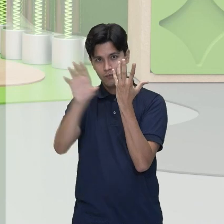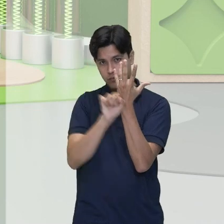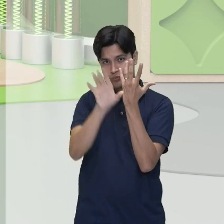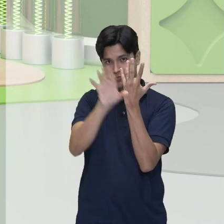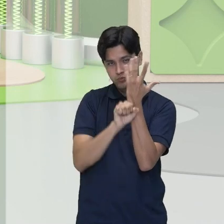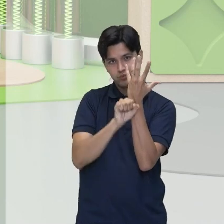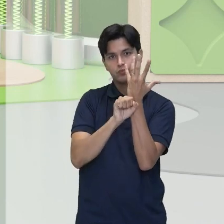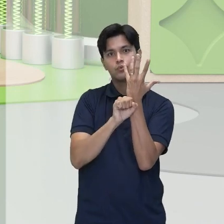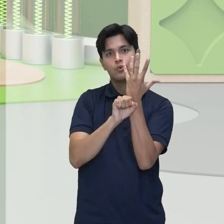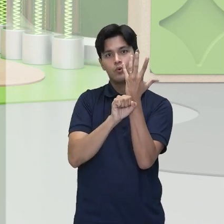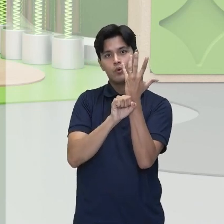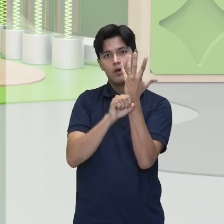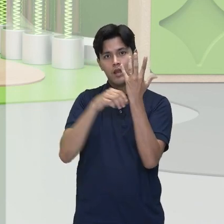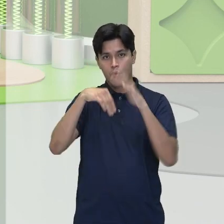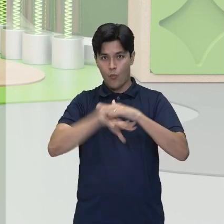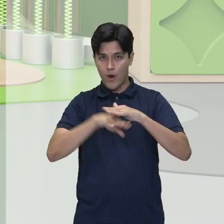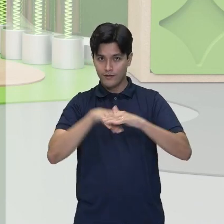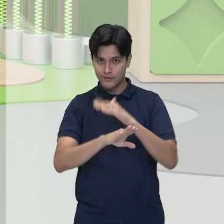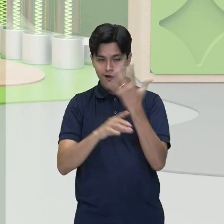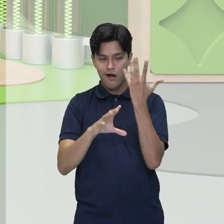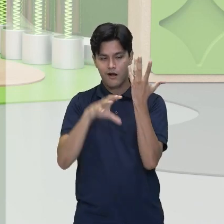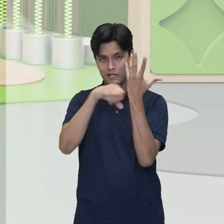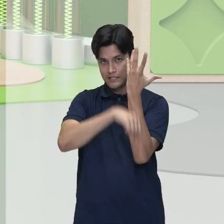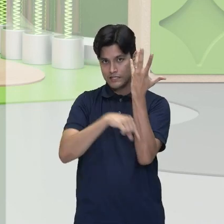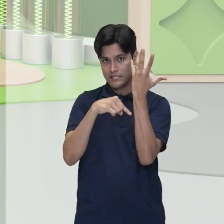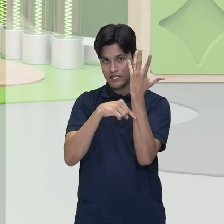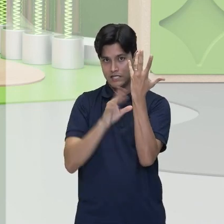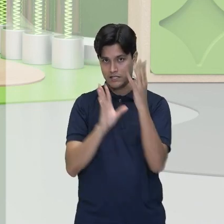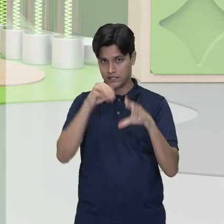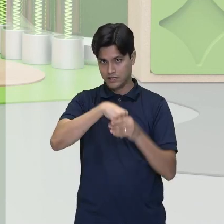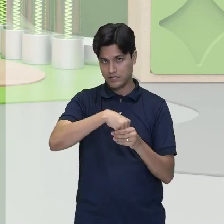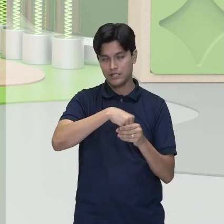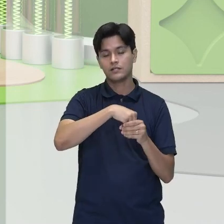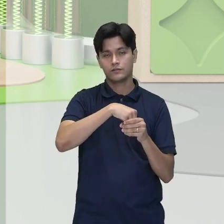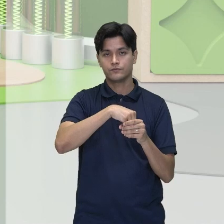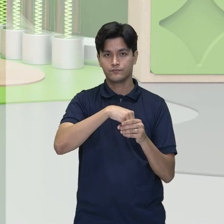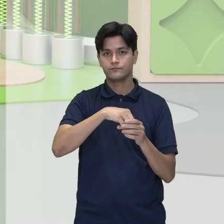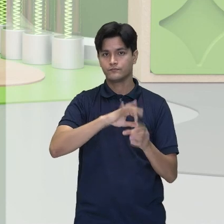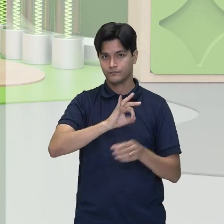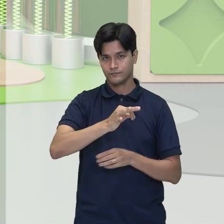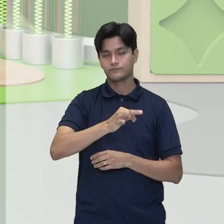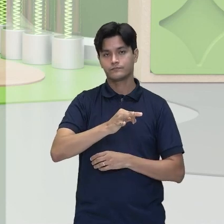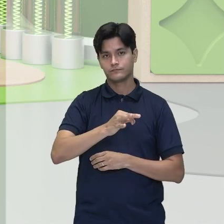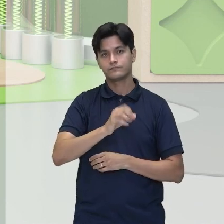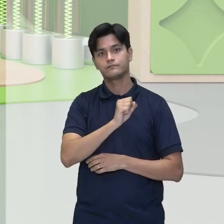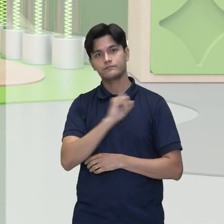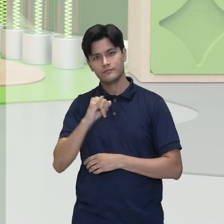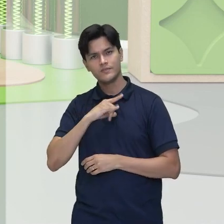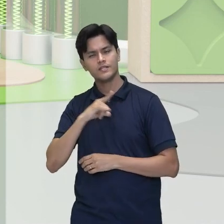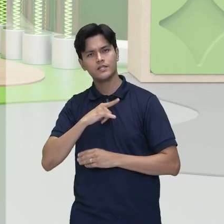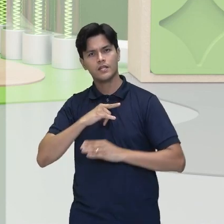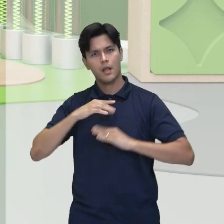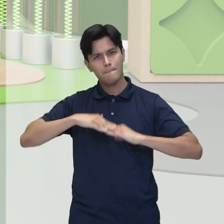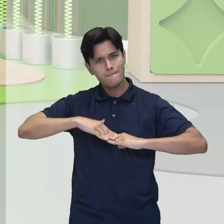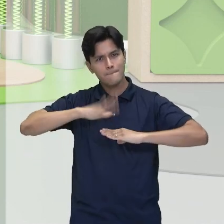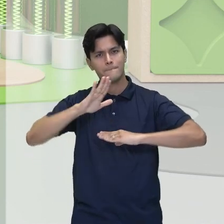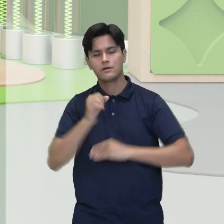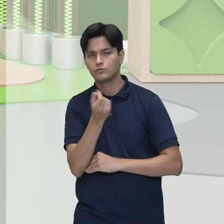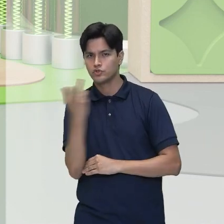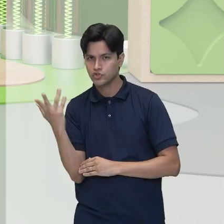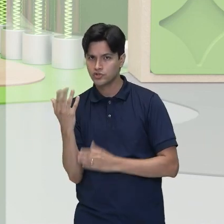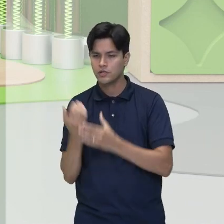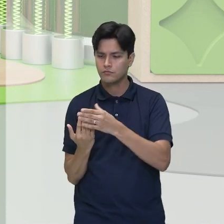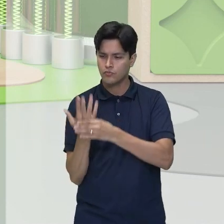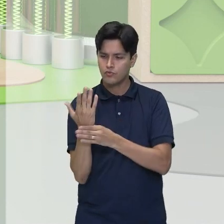dessa planta, certo? E quanto mais plantas, mais a gente pode capturar, então, né? Mais a floresta